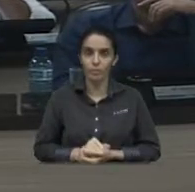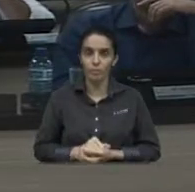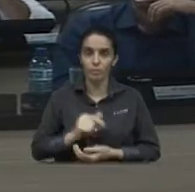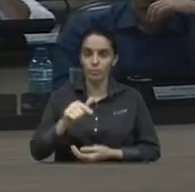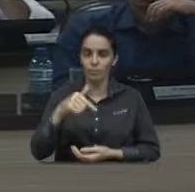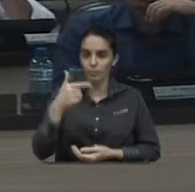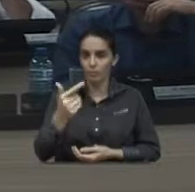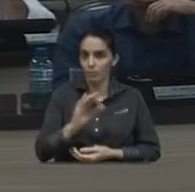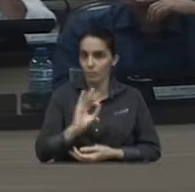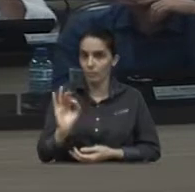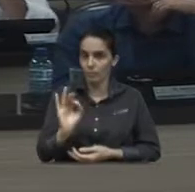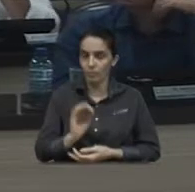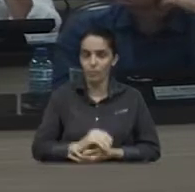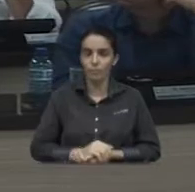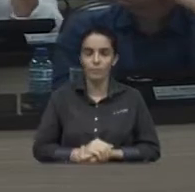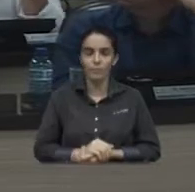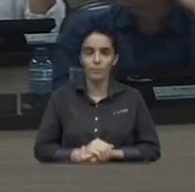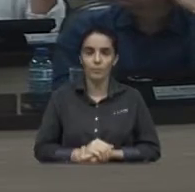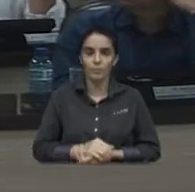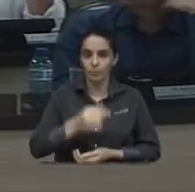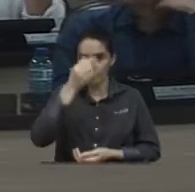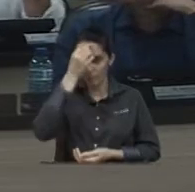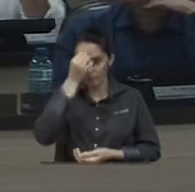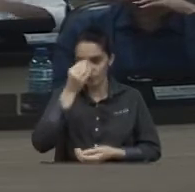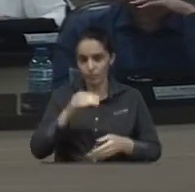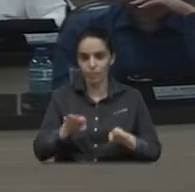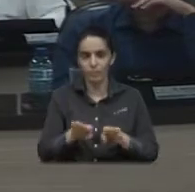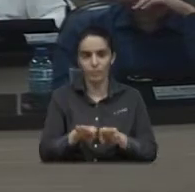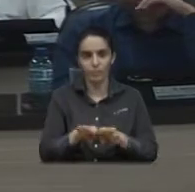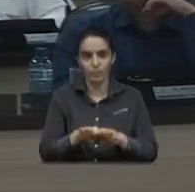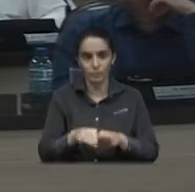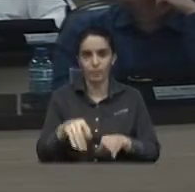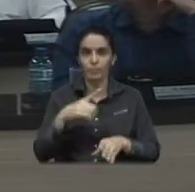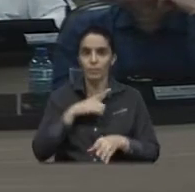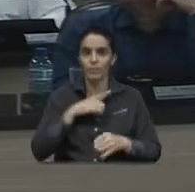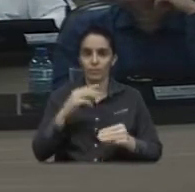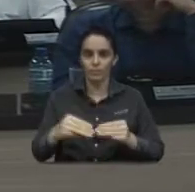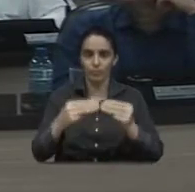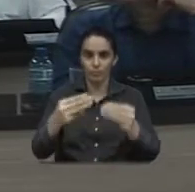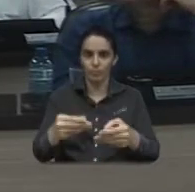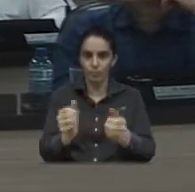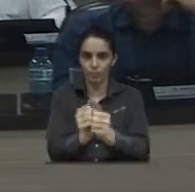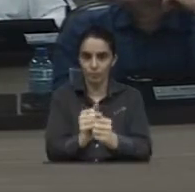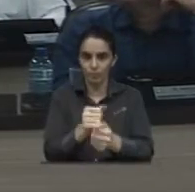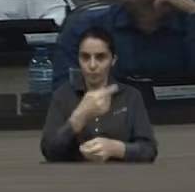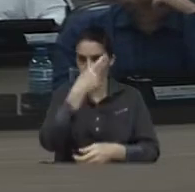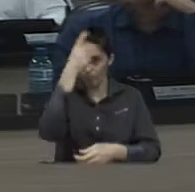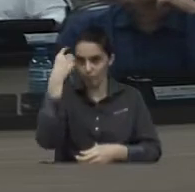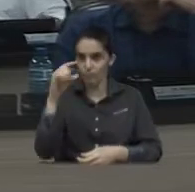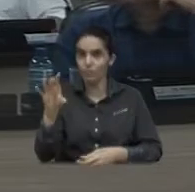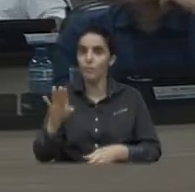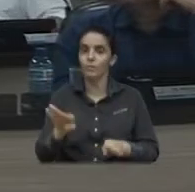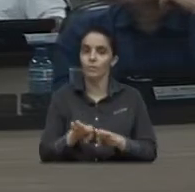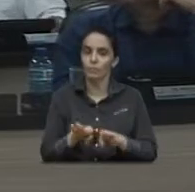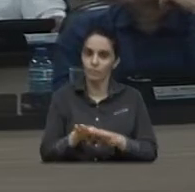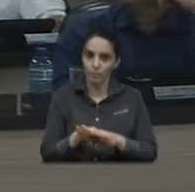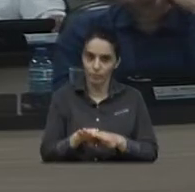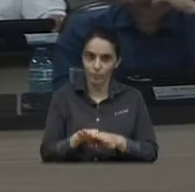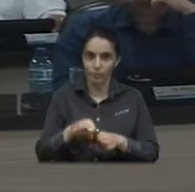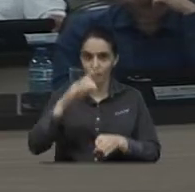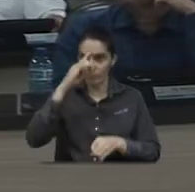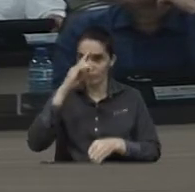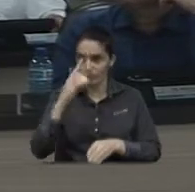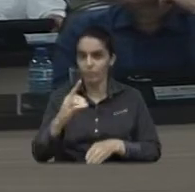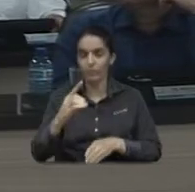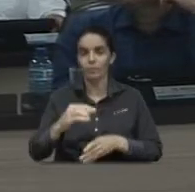questão. O doutor Rafael Camargo também tem uma moção assinada junto com o vereador Wagner Barbosa, também com relação ao Dia dos Professores,